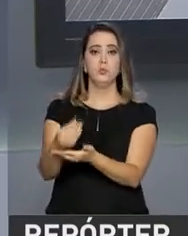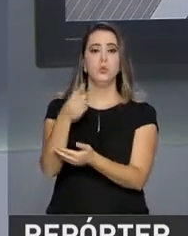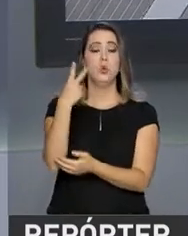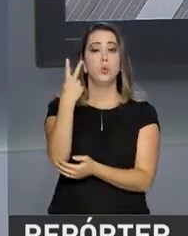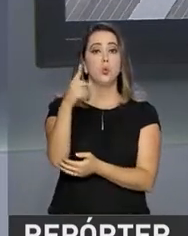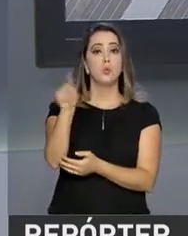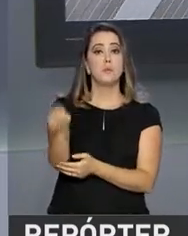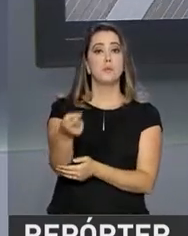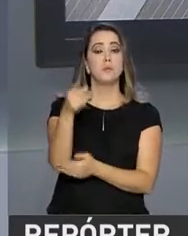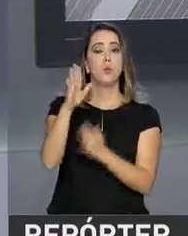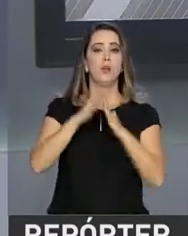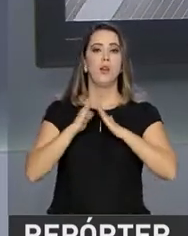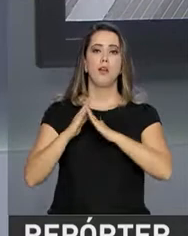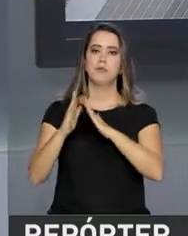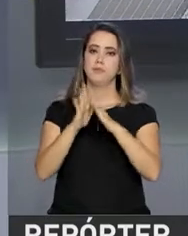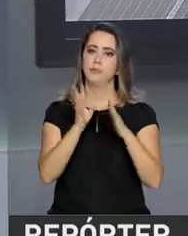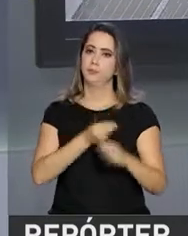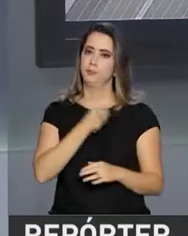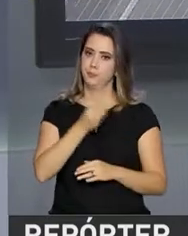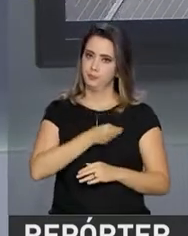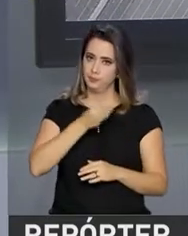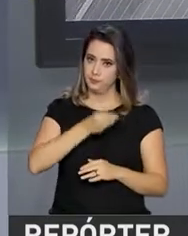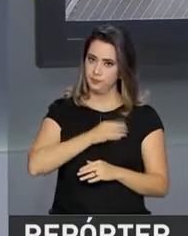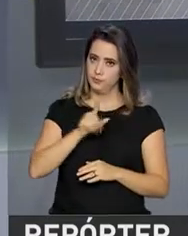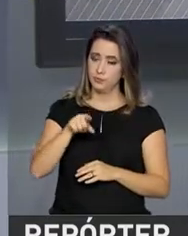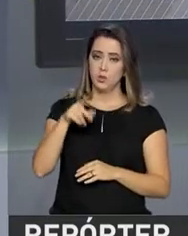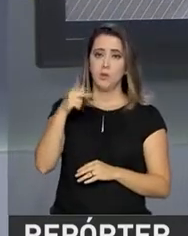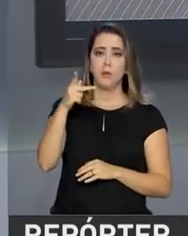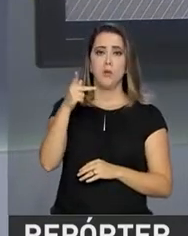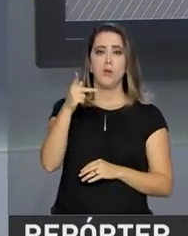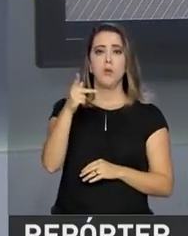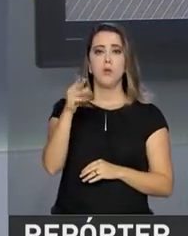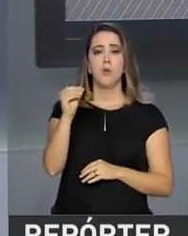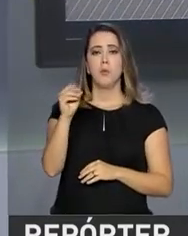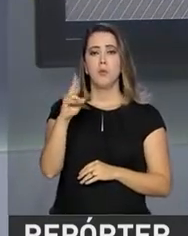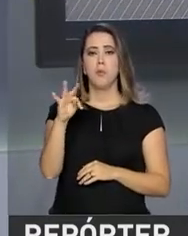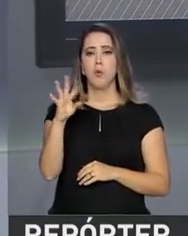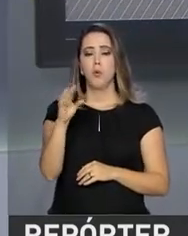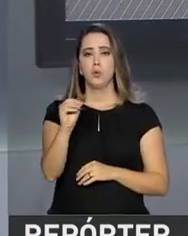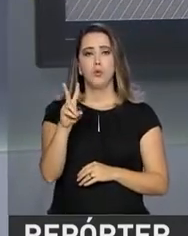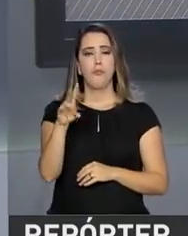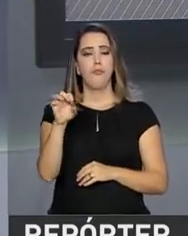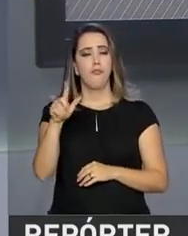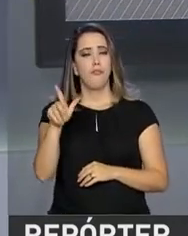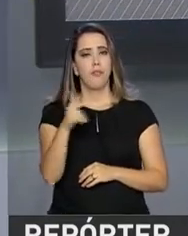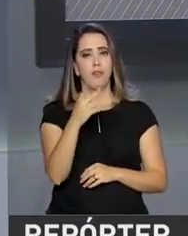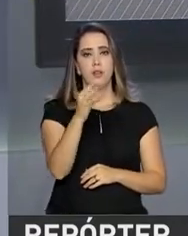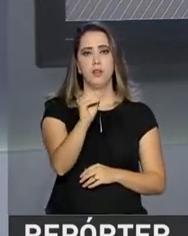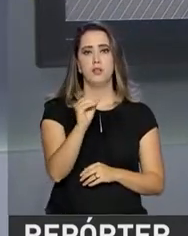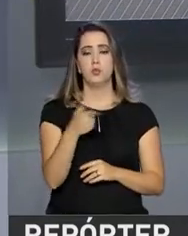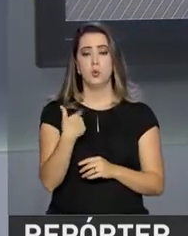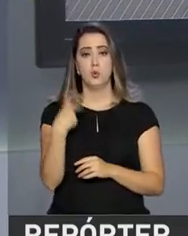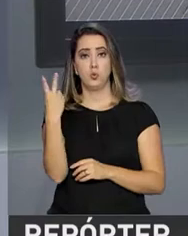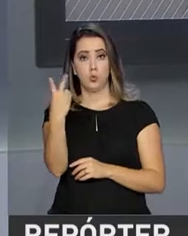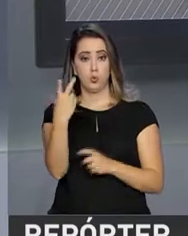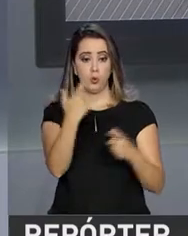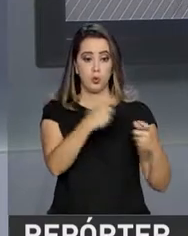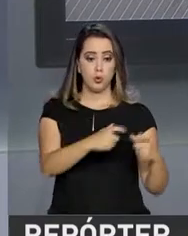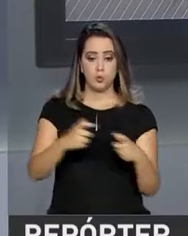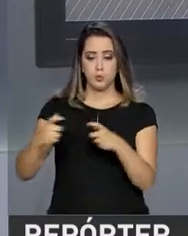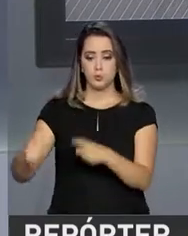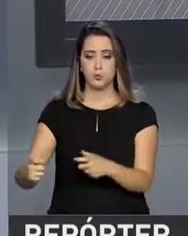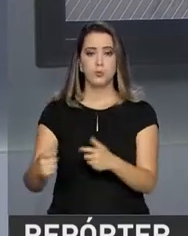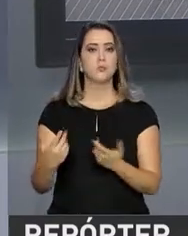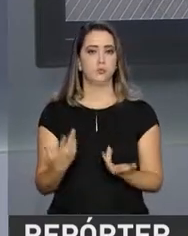casas do programa minha casa minha vida em porto velho as moradias pertencem aos residenciais cristal da calama 1 e